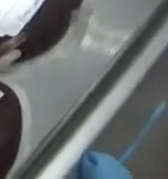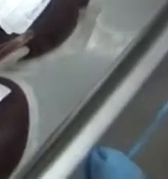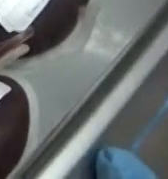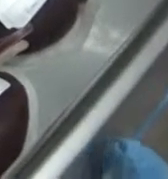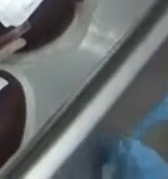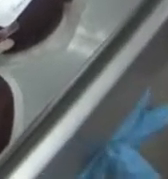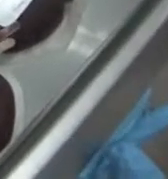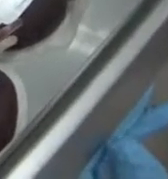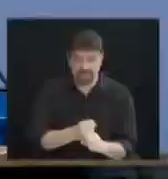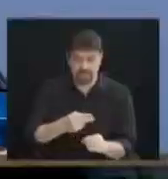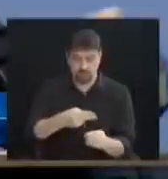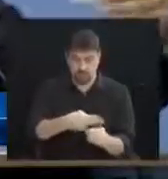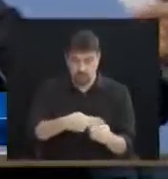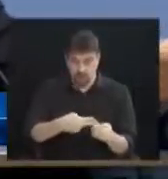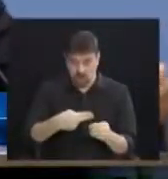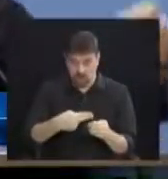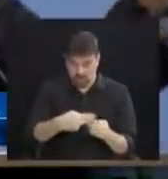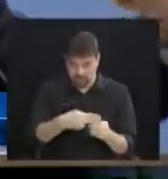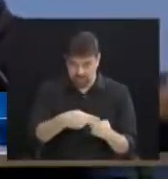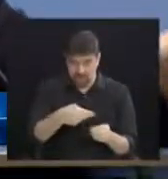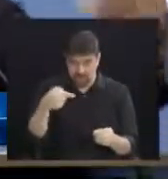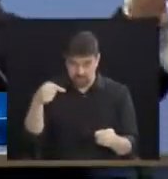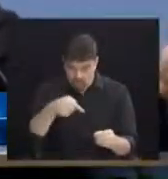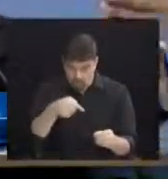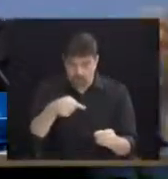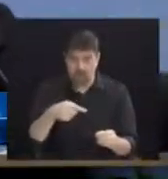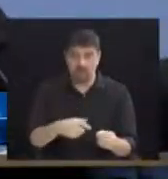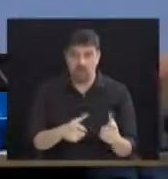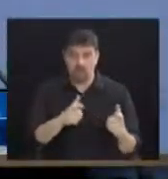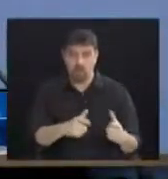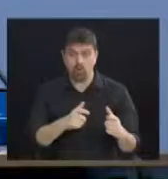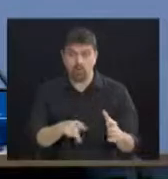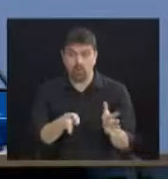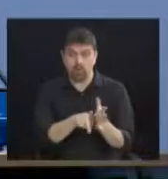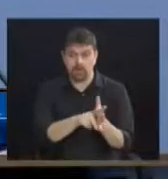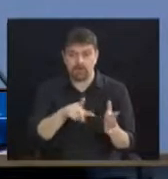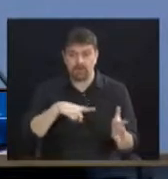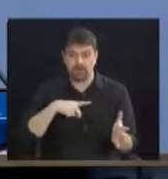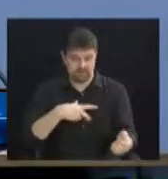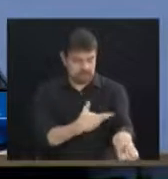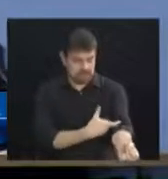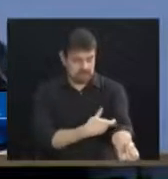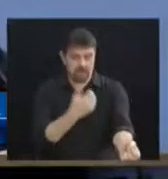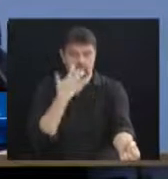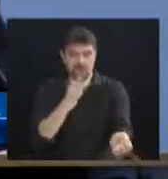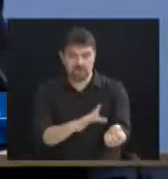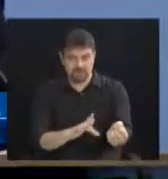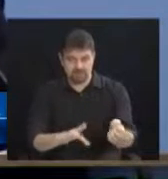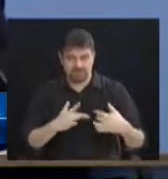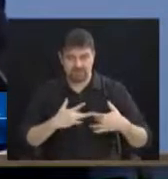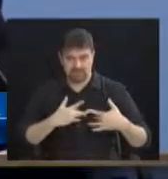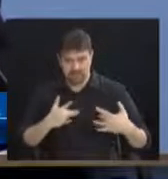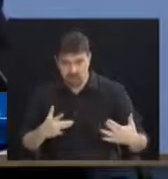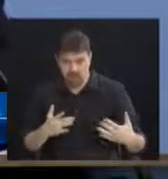da população paulista. Hoje, como sendo o Dia Nacional de Doação de Sangue, também